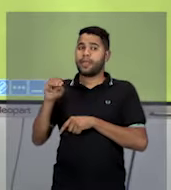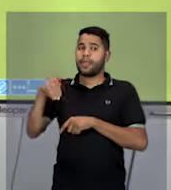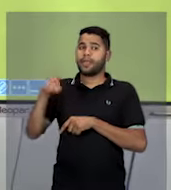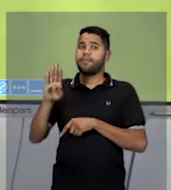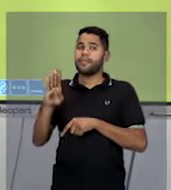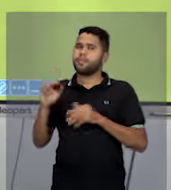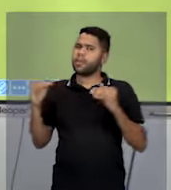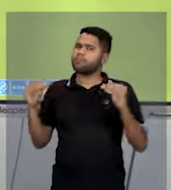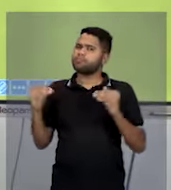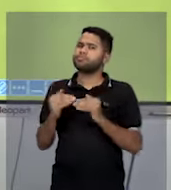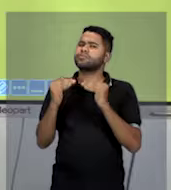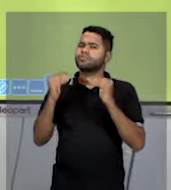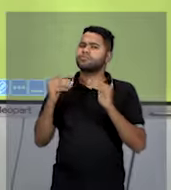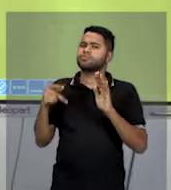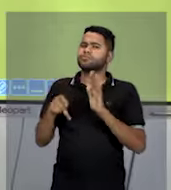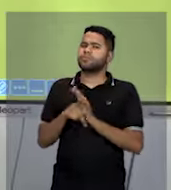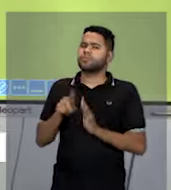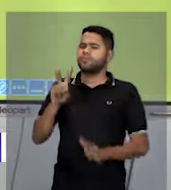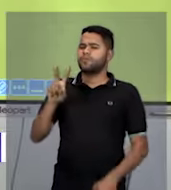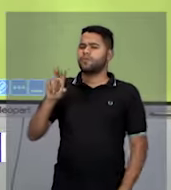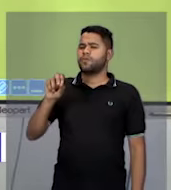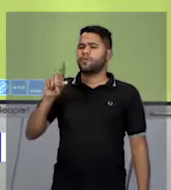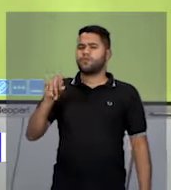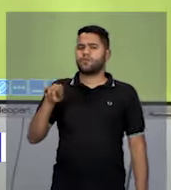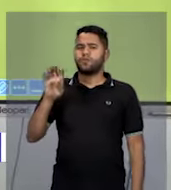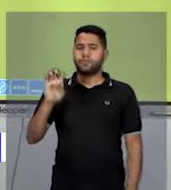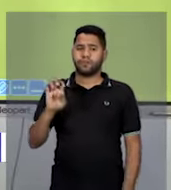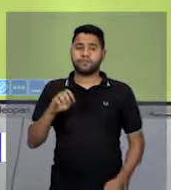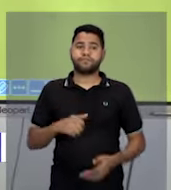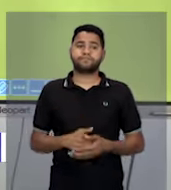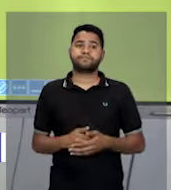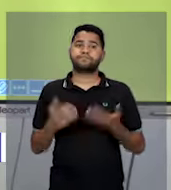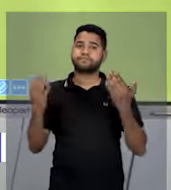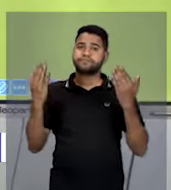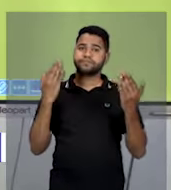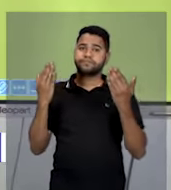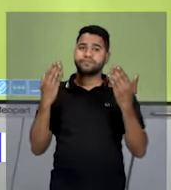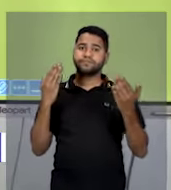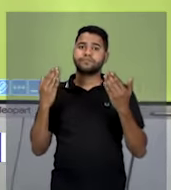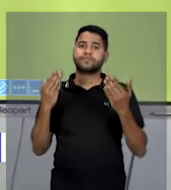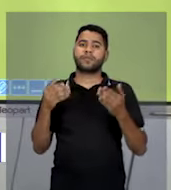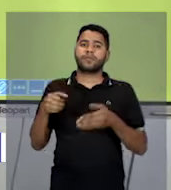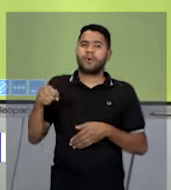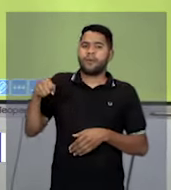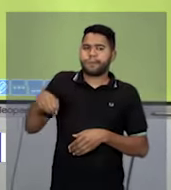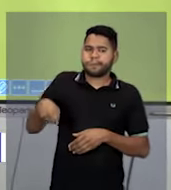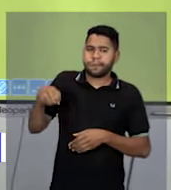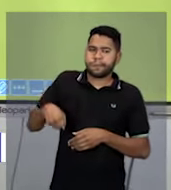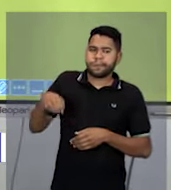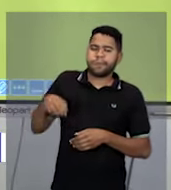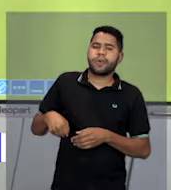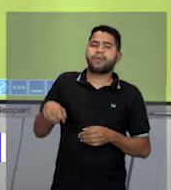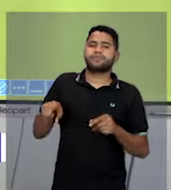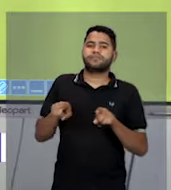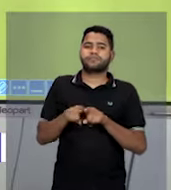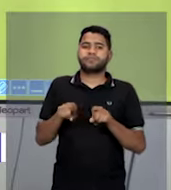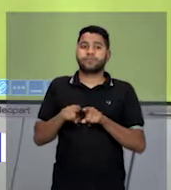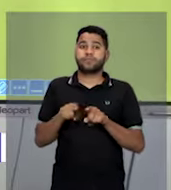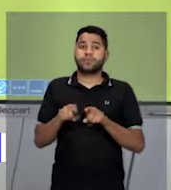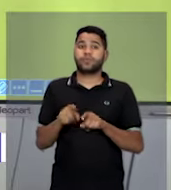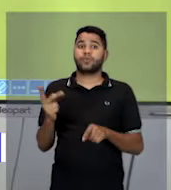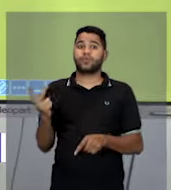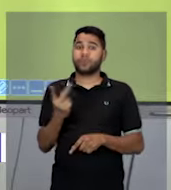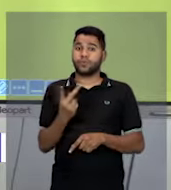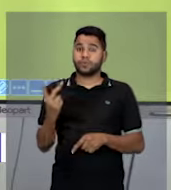diretamente proporcionais aos seus volumes. Bom, comparando as pressões e as massas de ar comprimido dos pneus